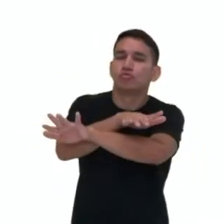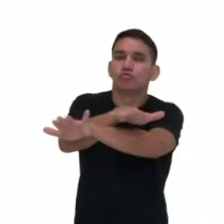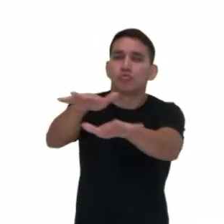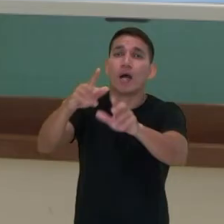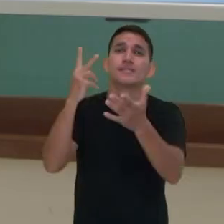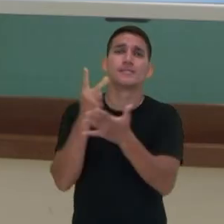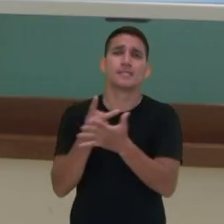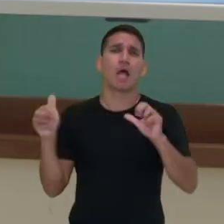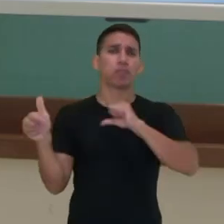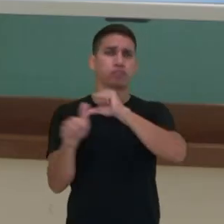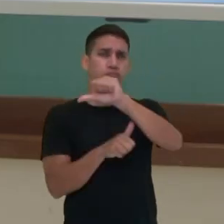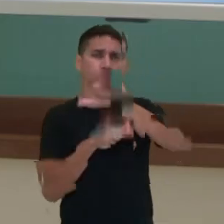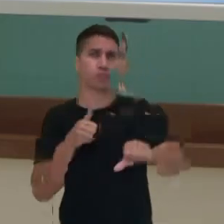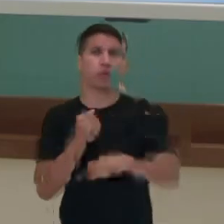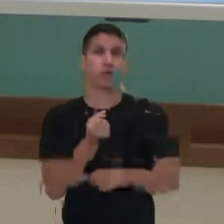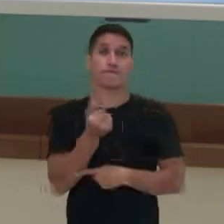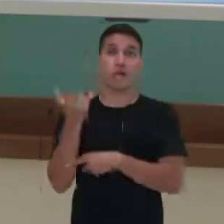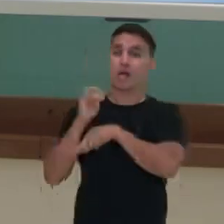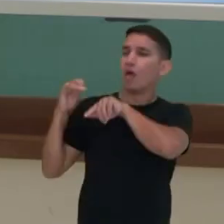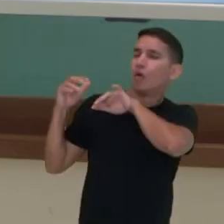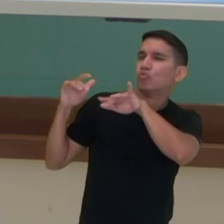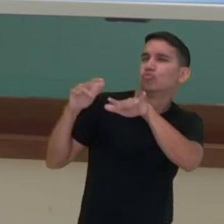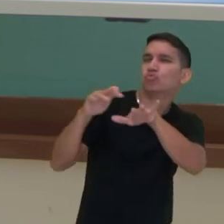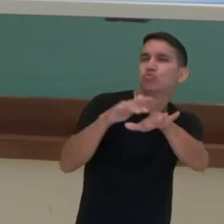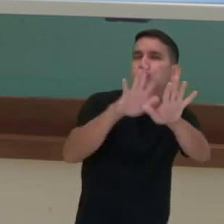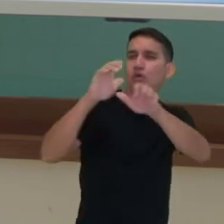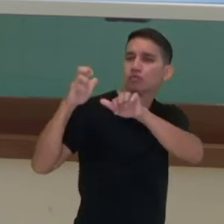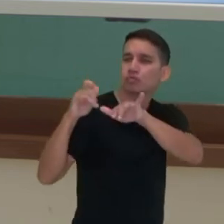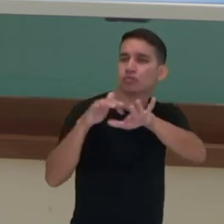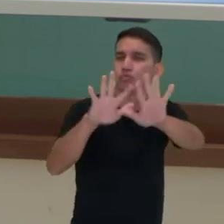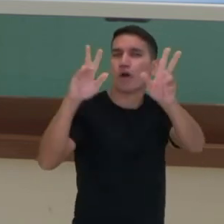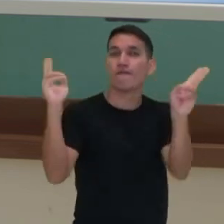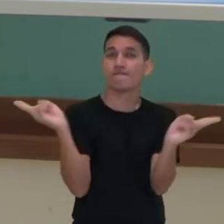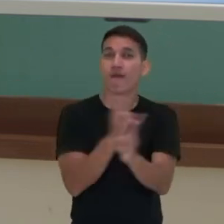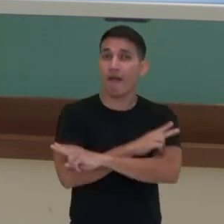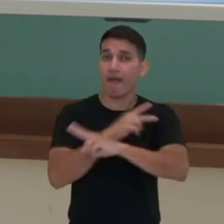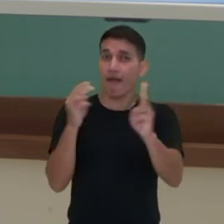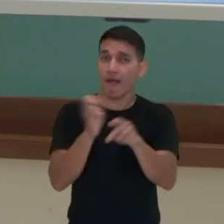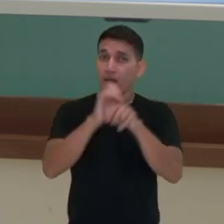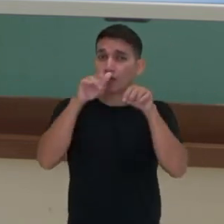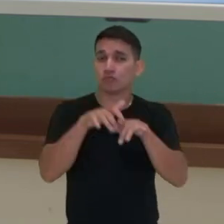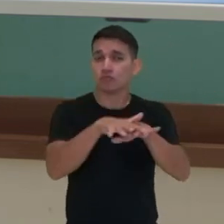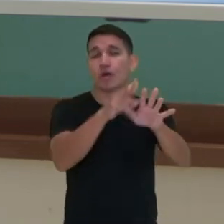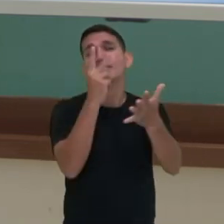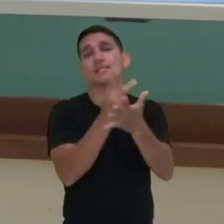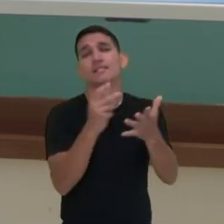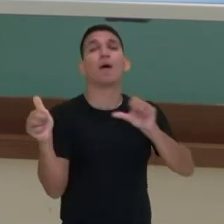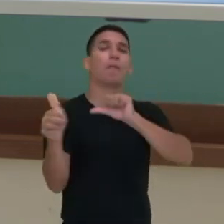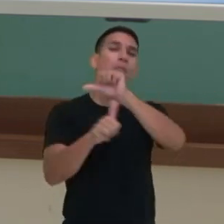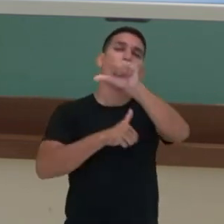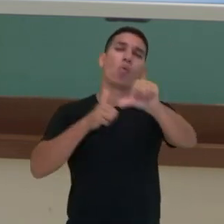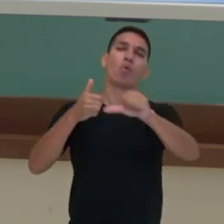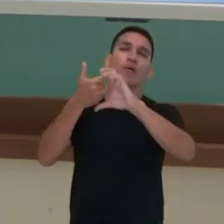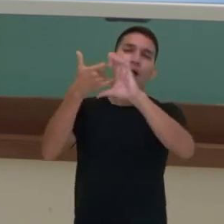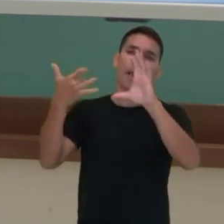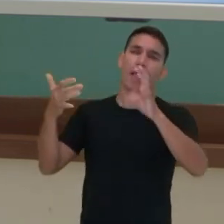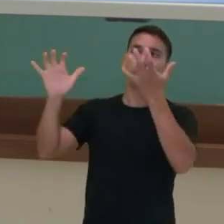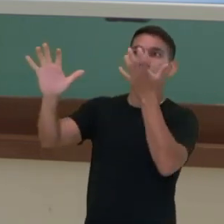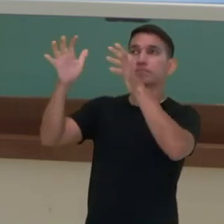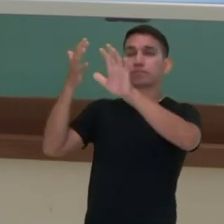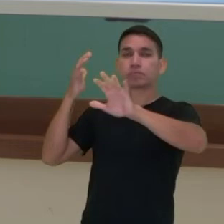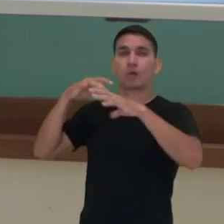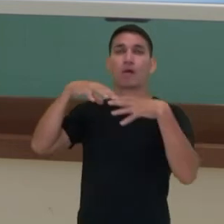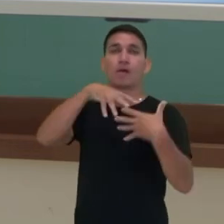dinâmicos, grandes porções de ar que circulam levadas pelo vento e que mudam as características, as condições da